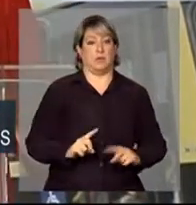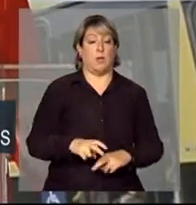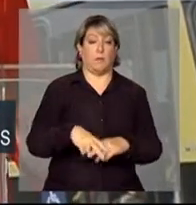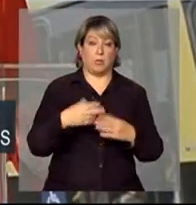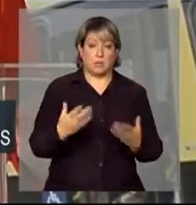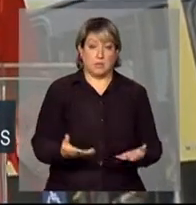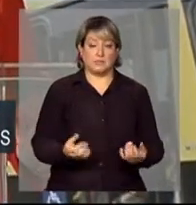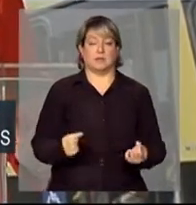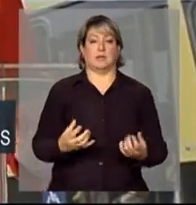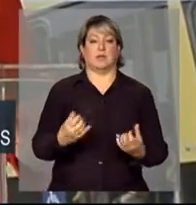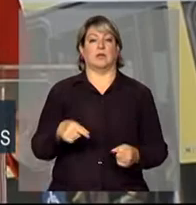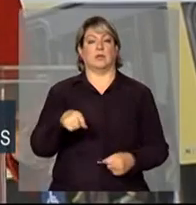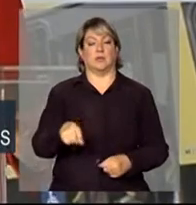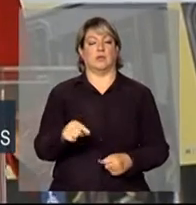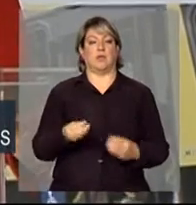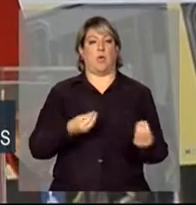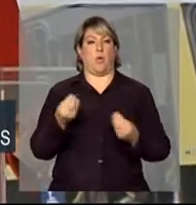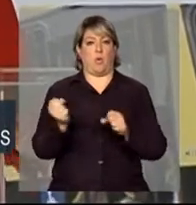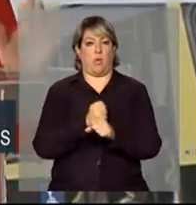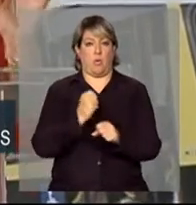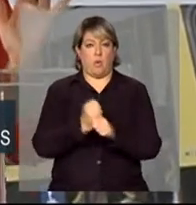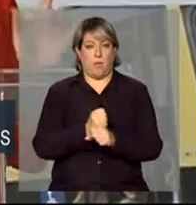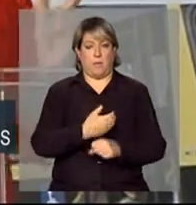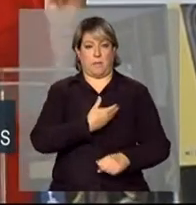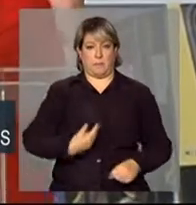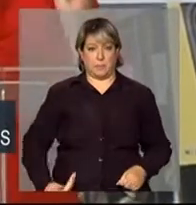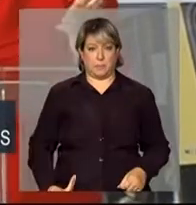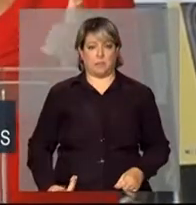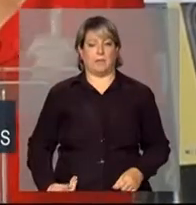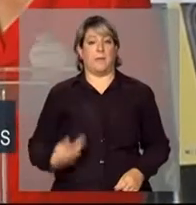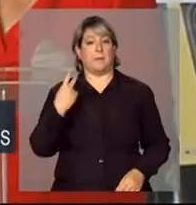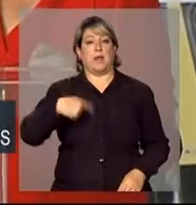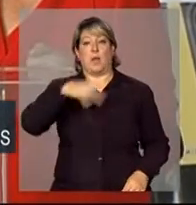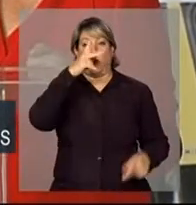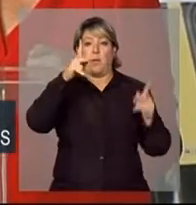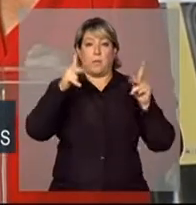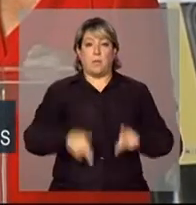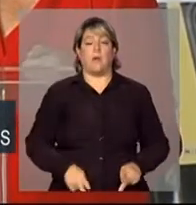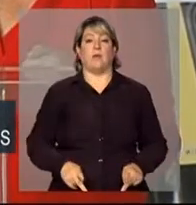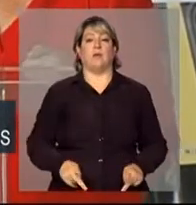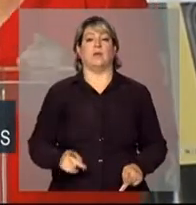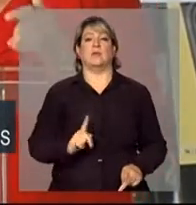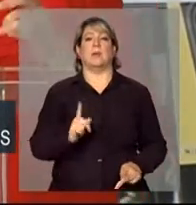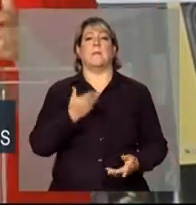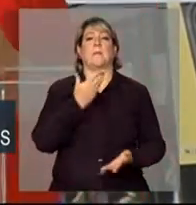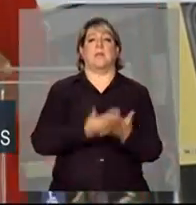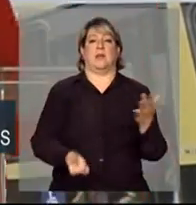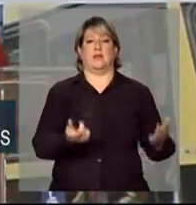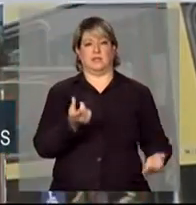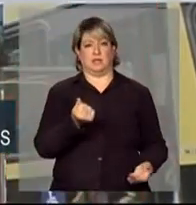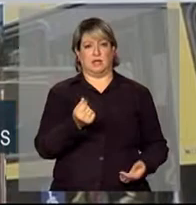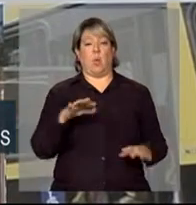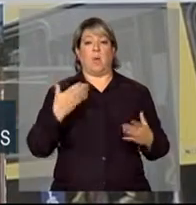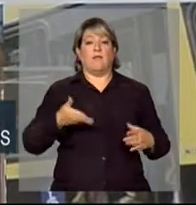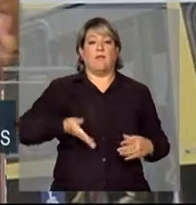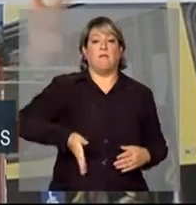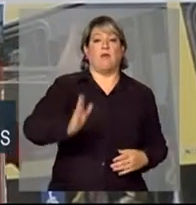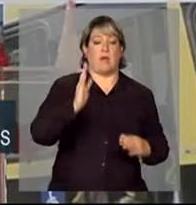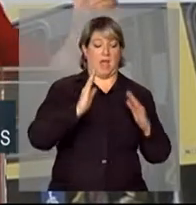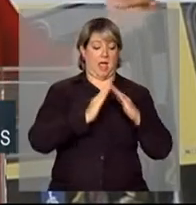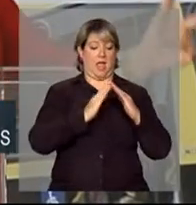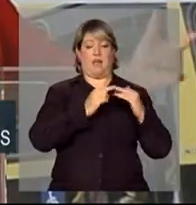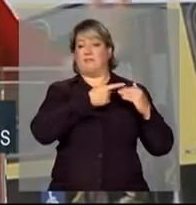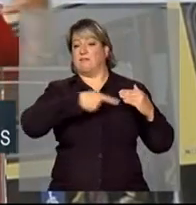assume a forma de obra pública, para que a população não seja onerada quando ela se deslocar da casa